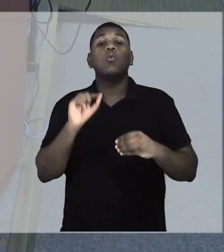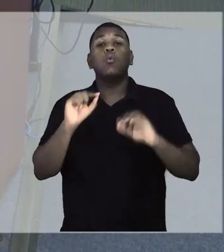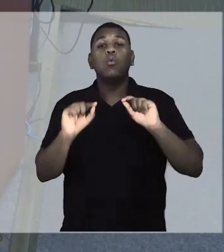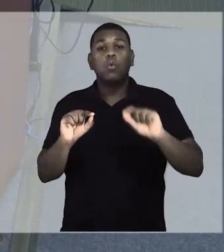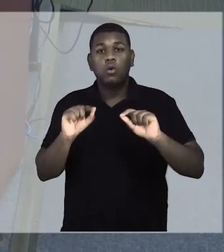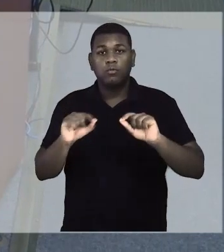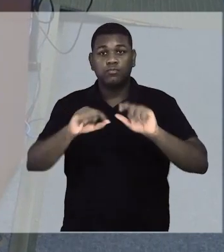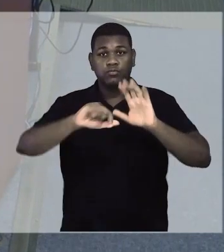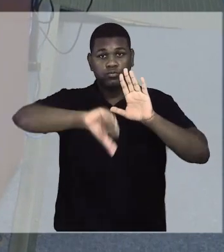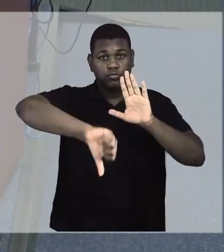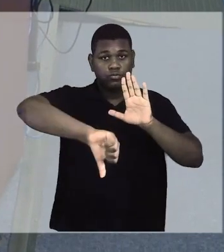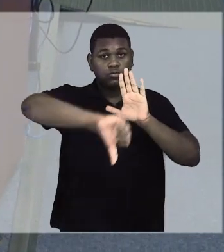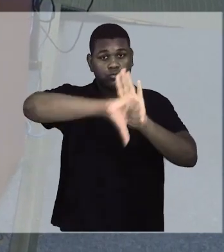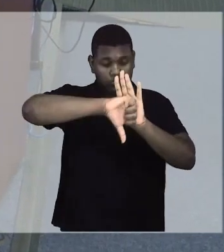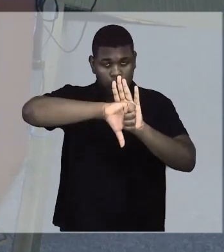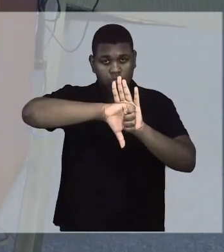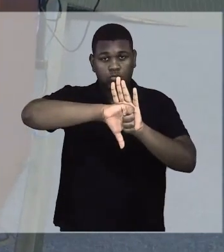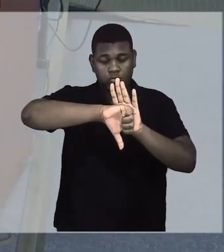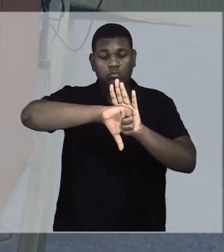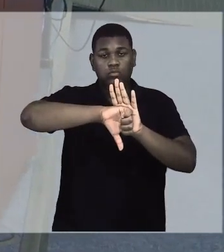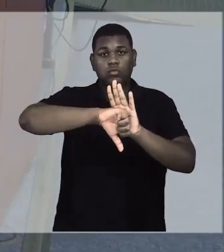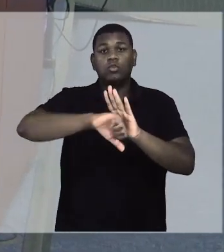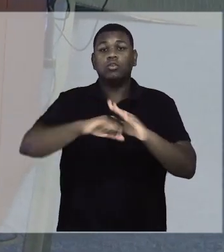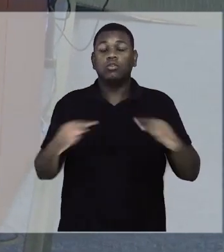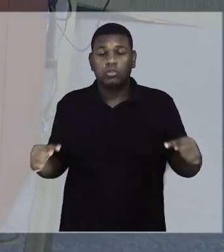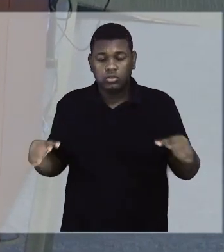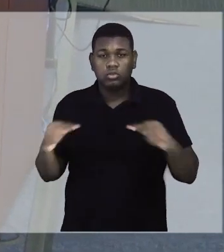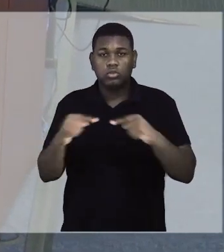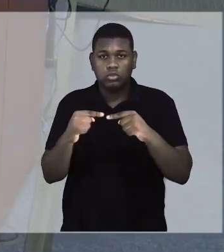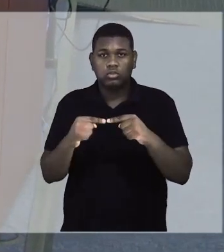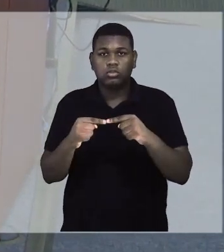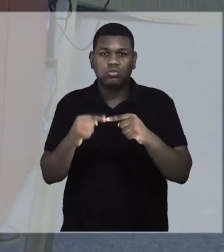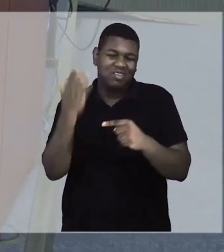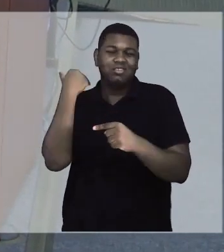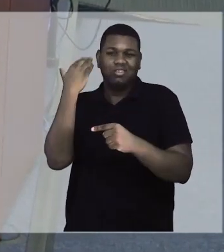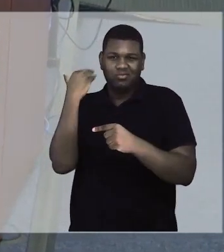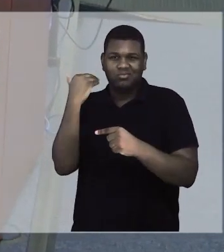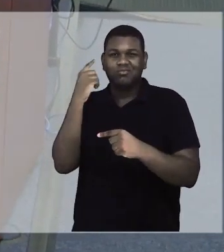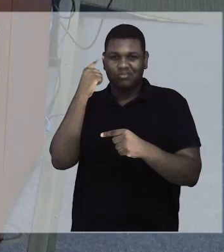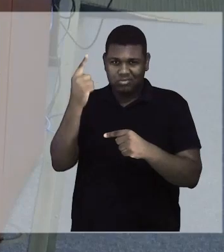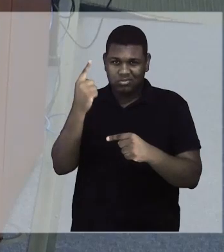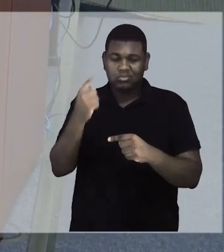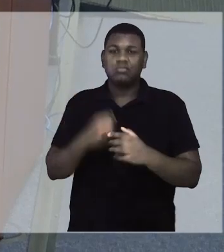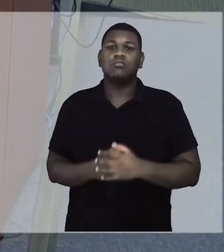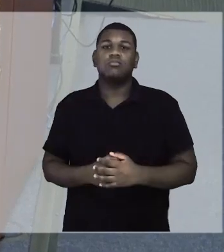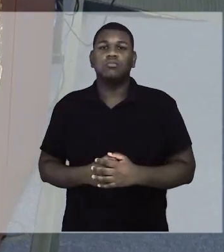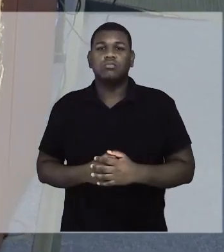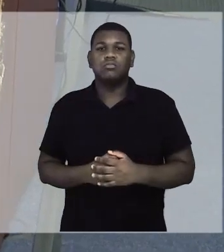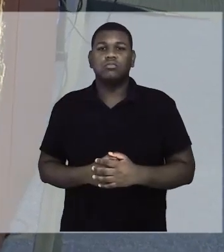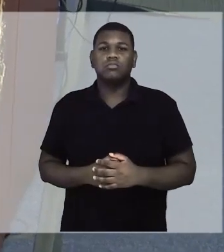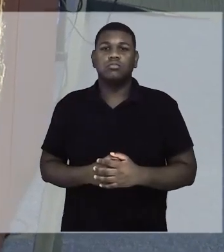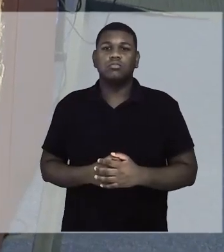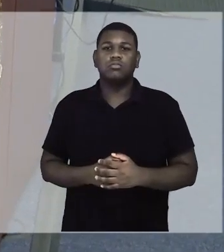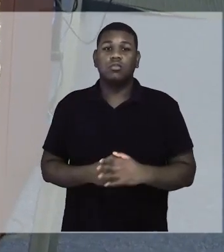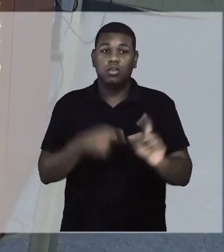em manifestação anterior, o crime pelo qual o ora